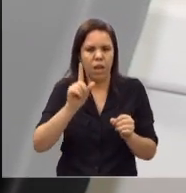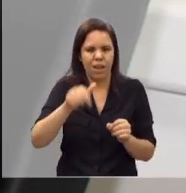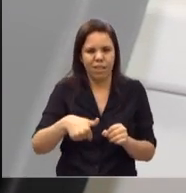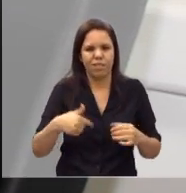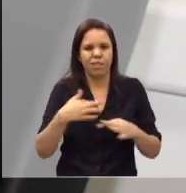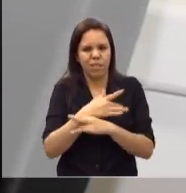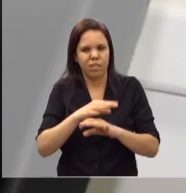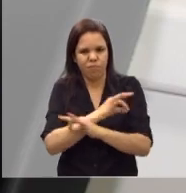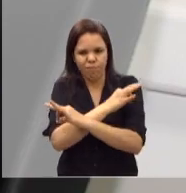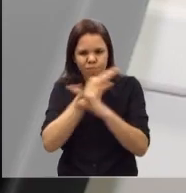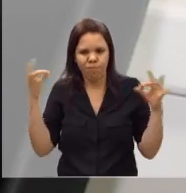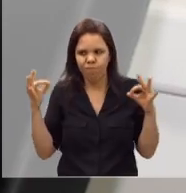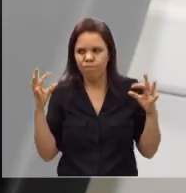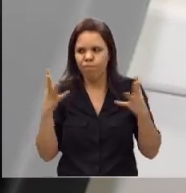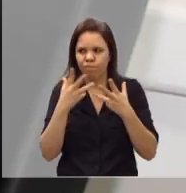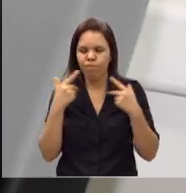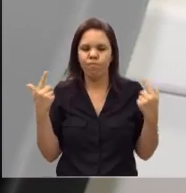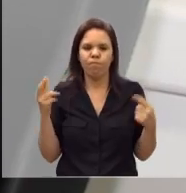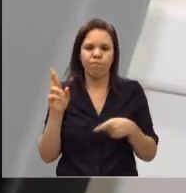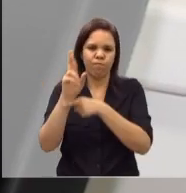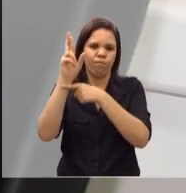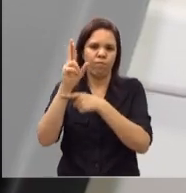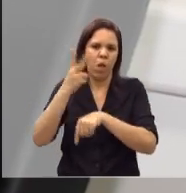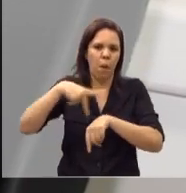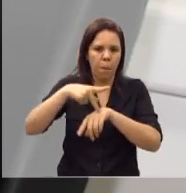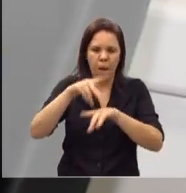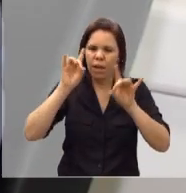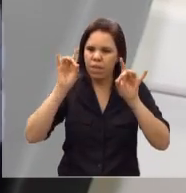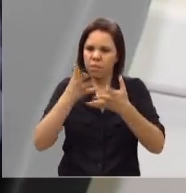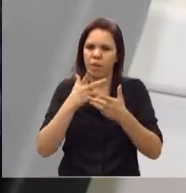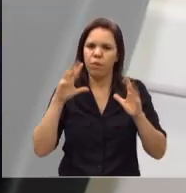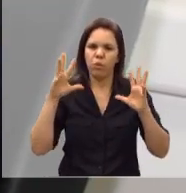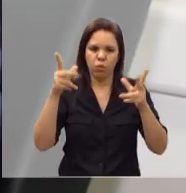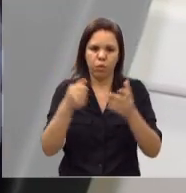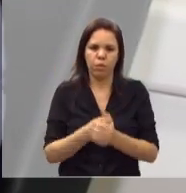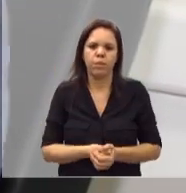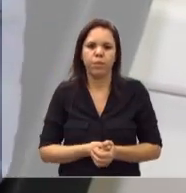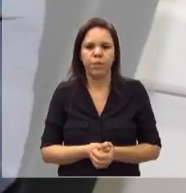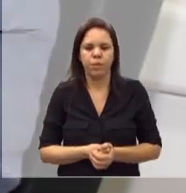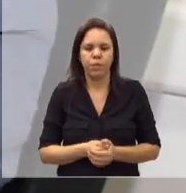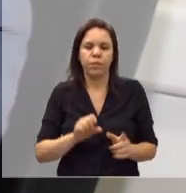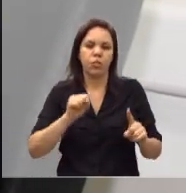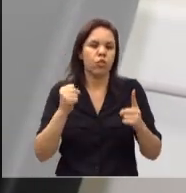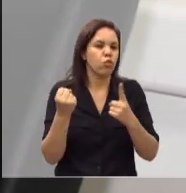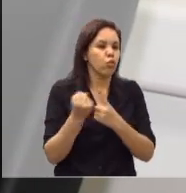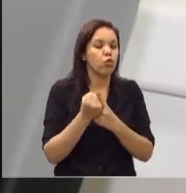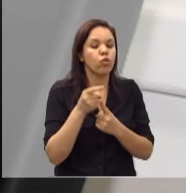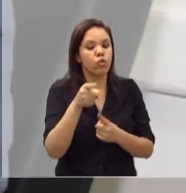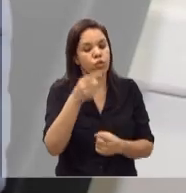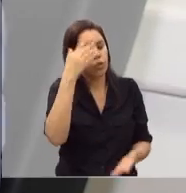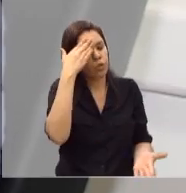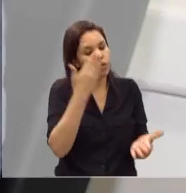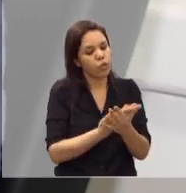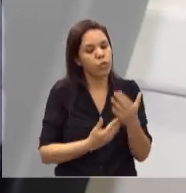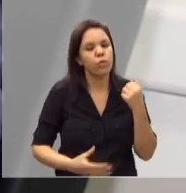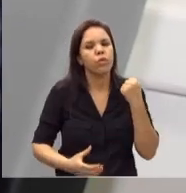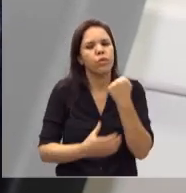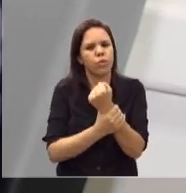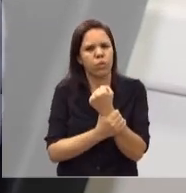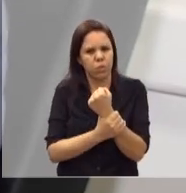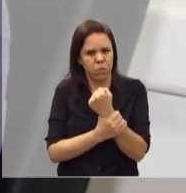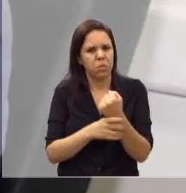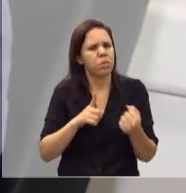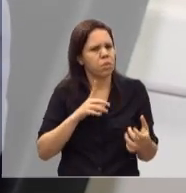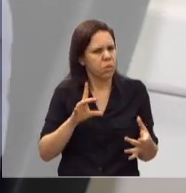um estado grande e um país grande para todo mundo. Do lado social, aí, vereador, o senhor acredita que a segurança também